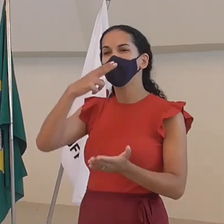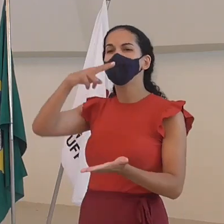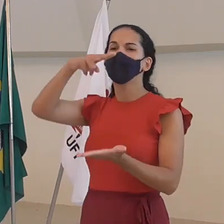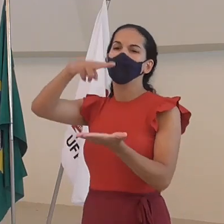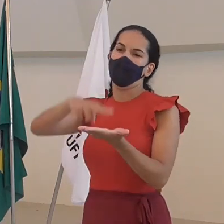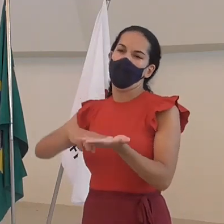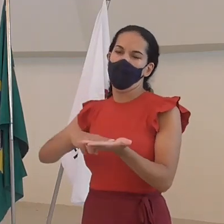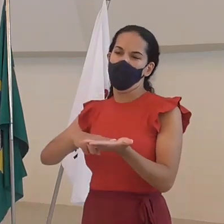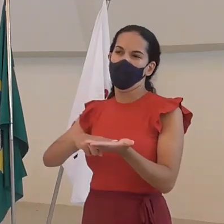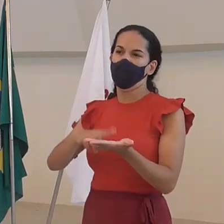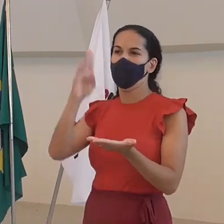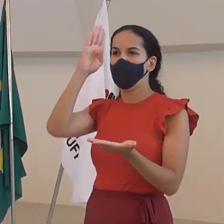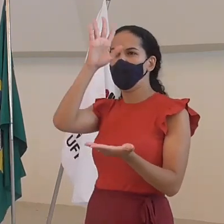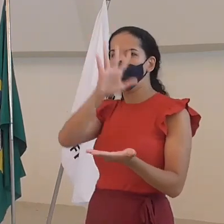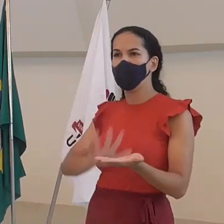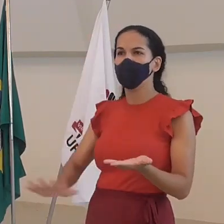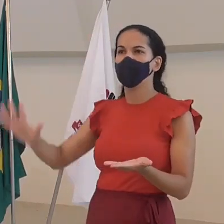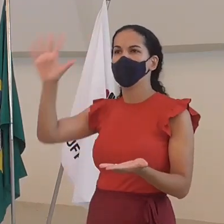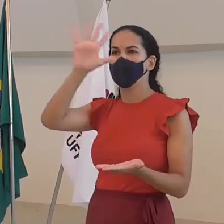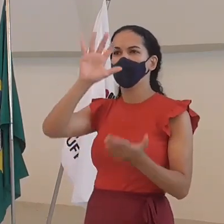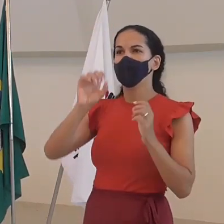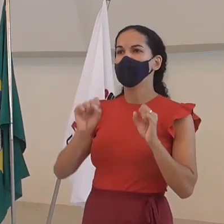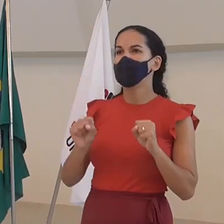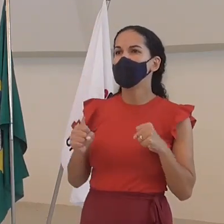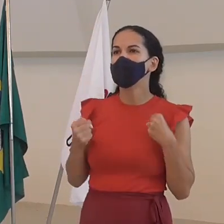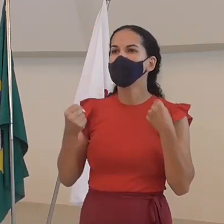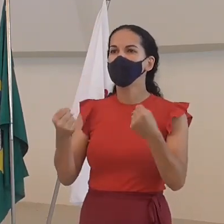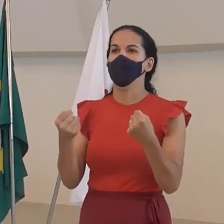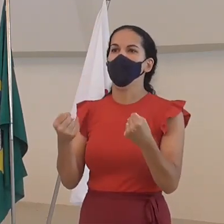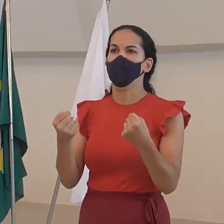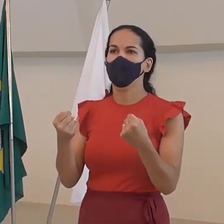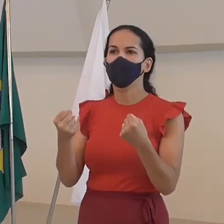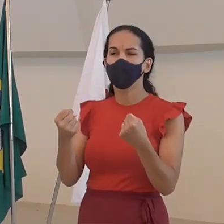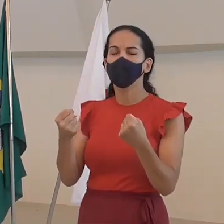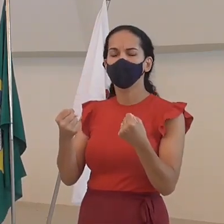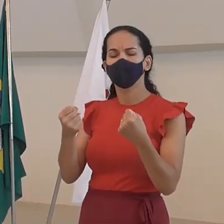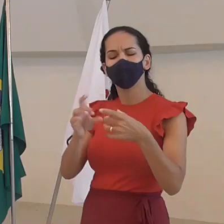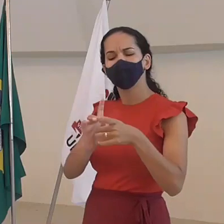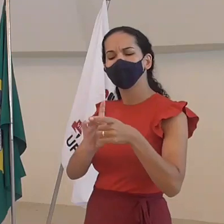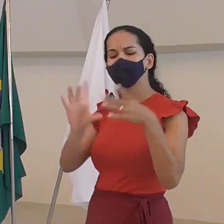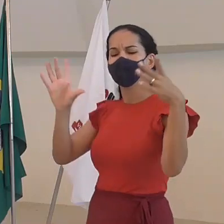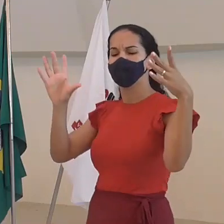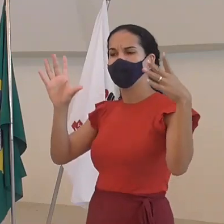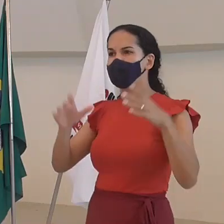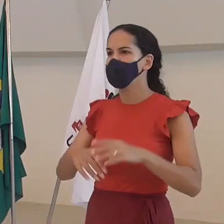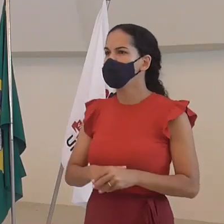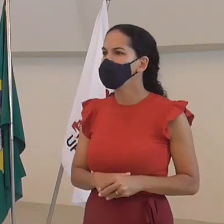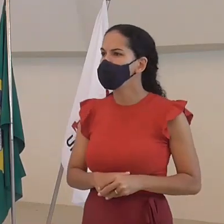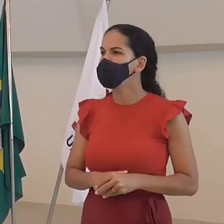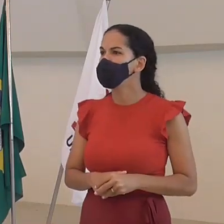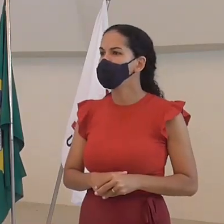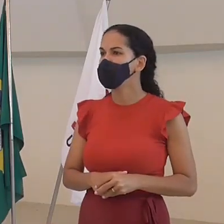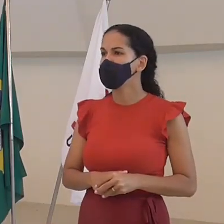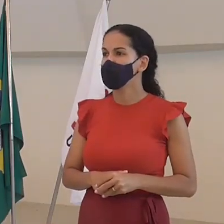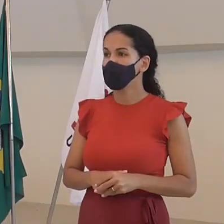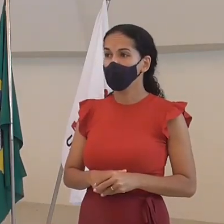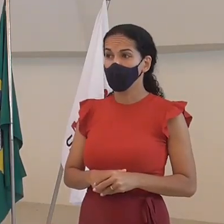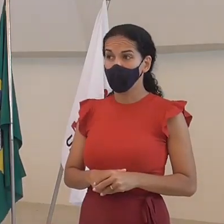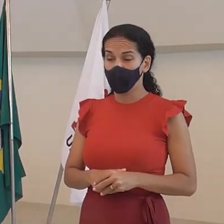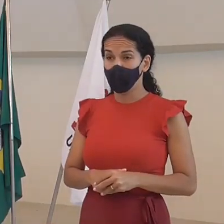Carta às brasileiras e aos brasileiros em defesa do Estado Democrático de Direito. Em agosto de